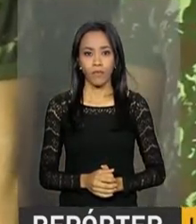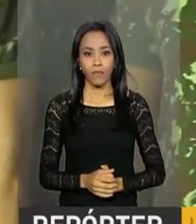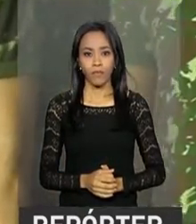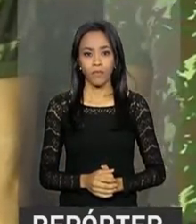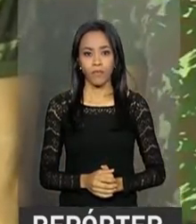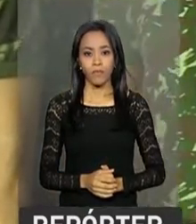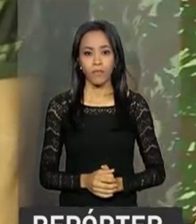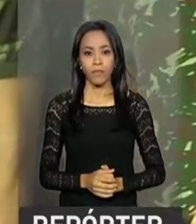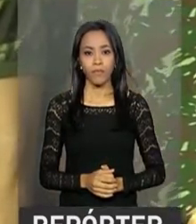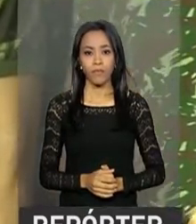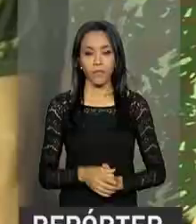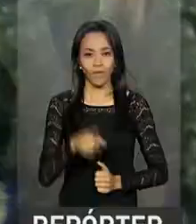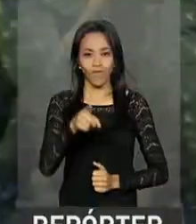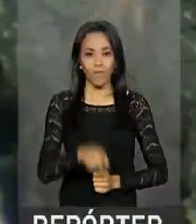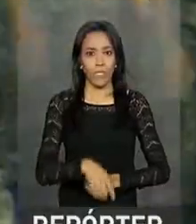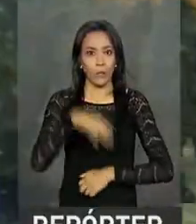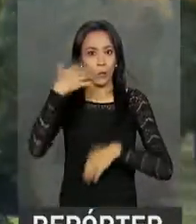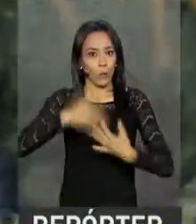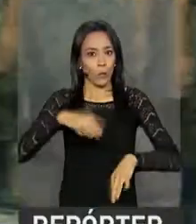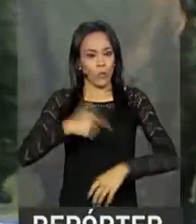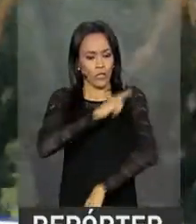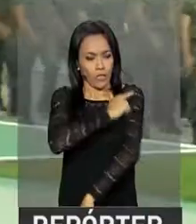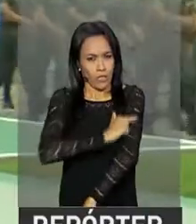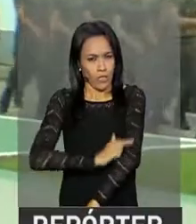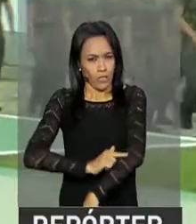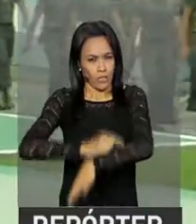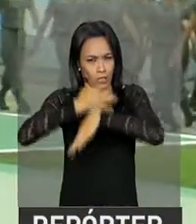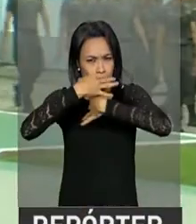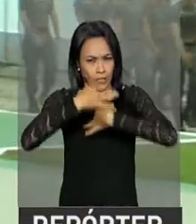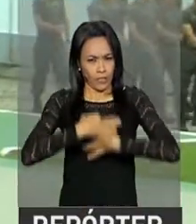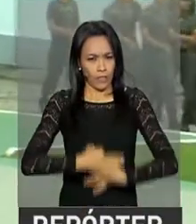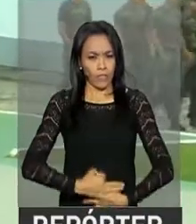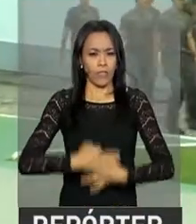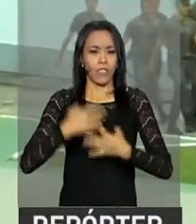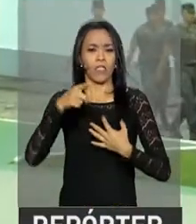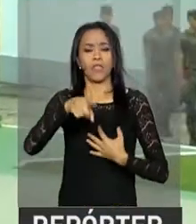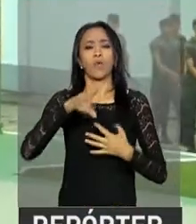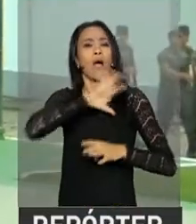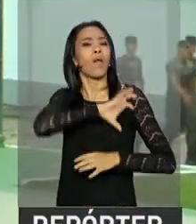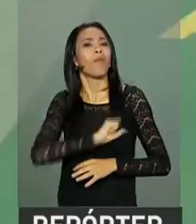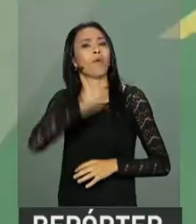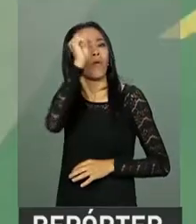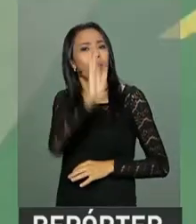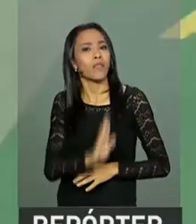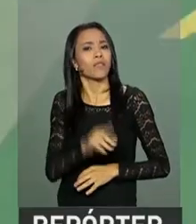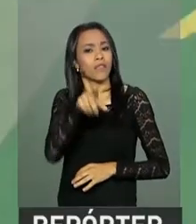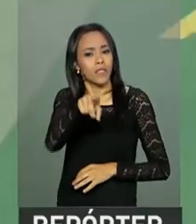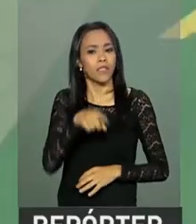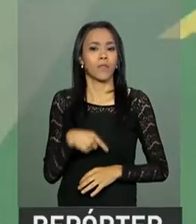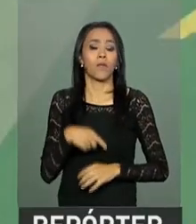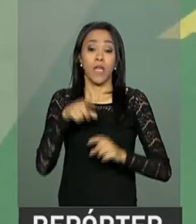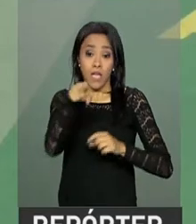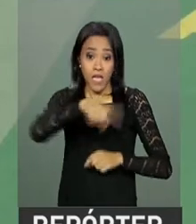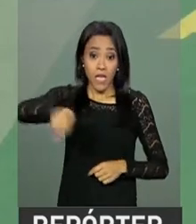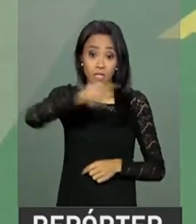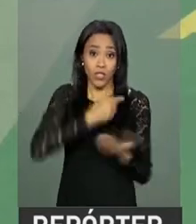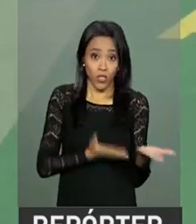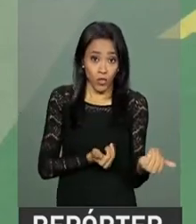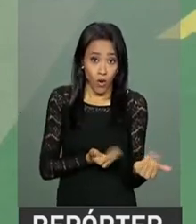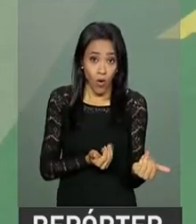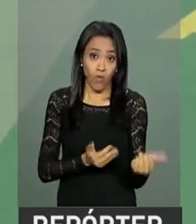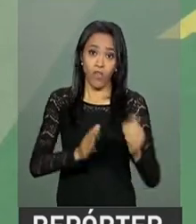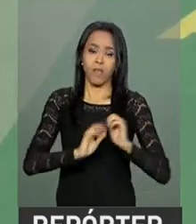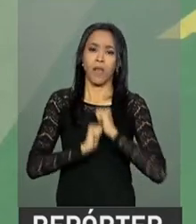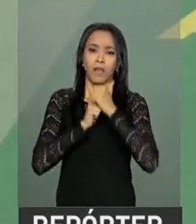querida. Disciplina, amor à pátria, dedicação exclusiva. Para esses jovens, a vocação para servir